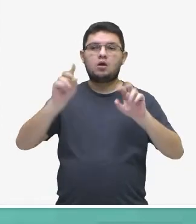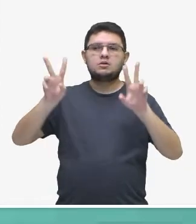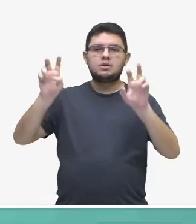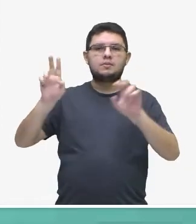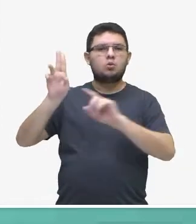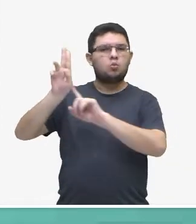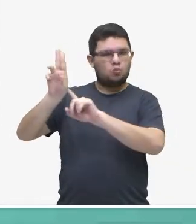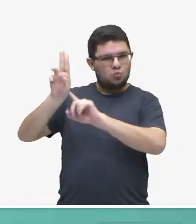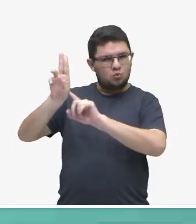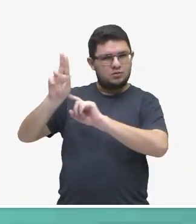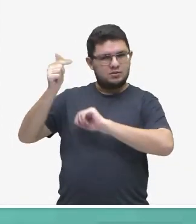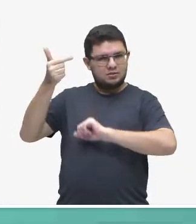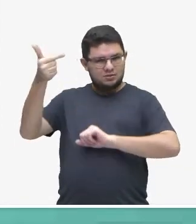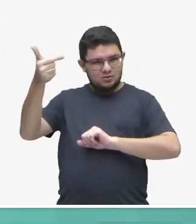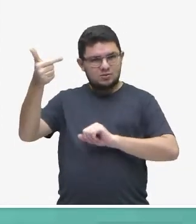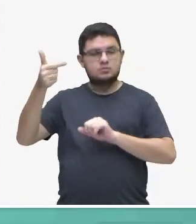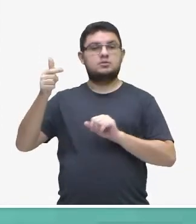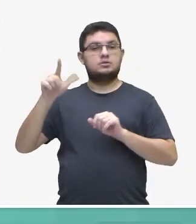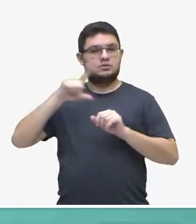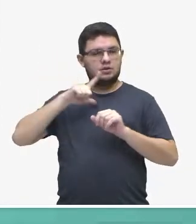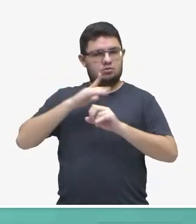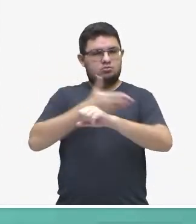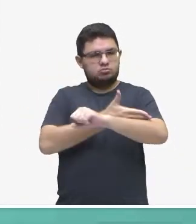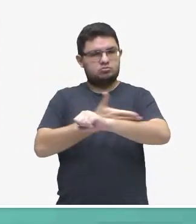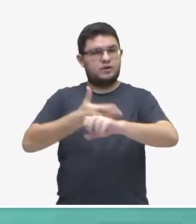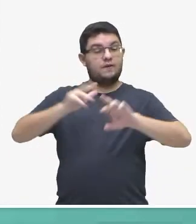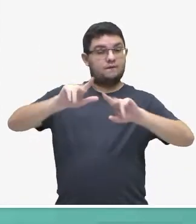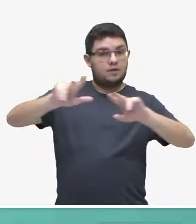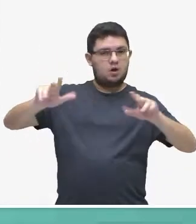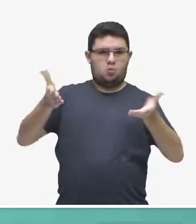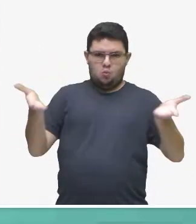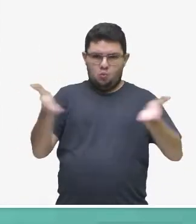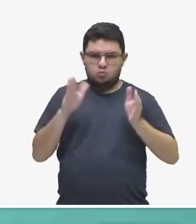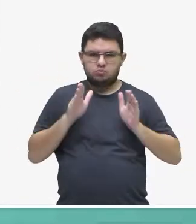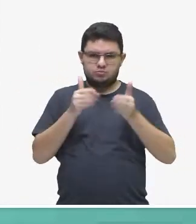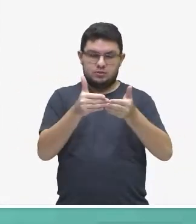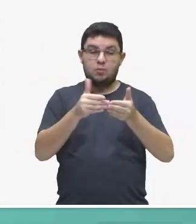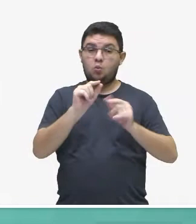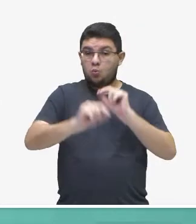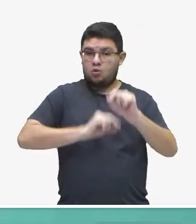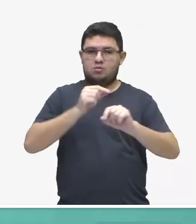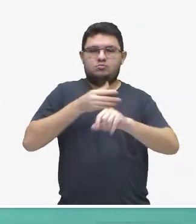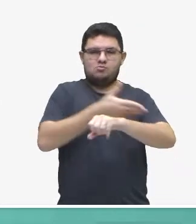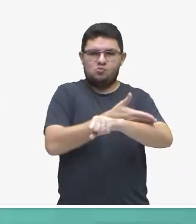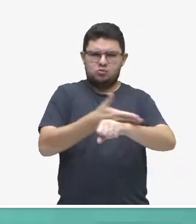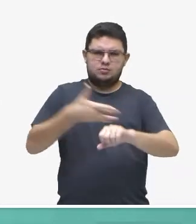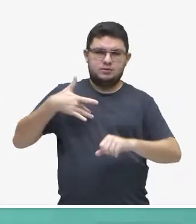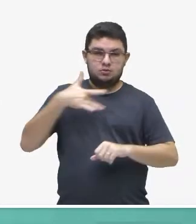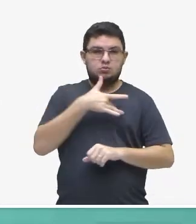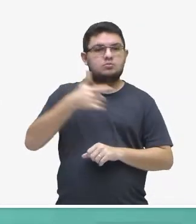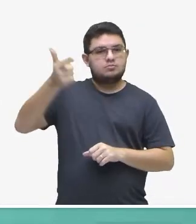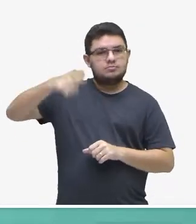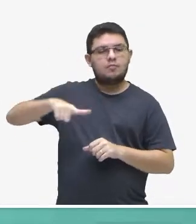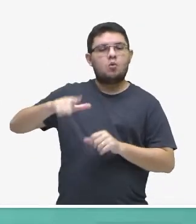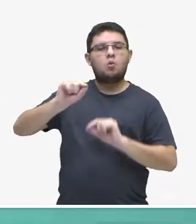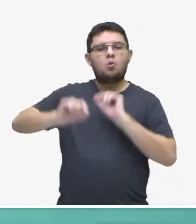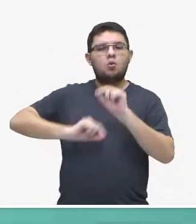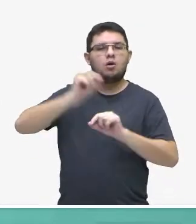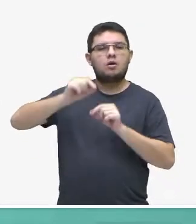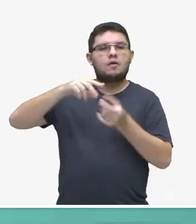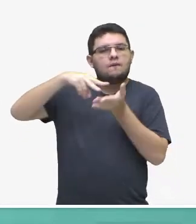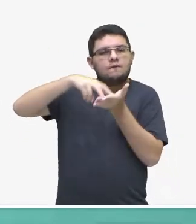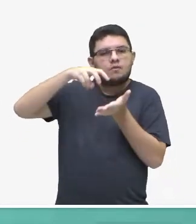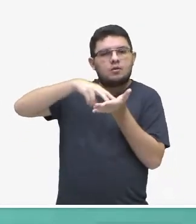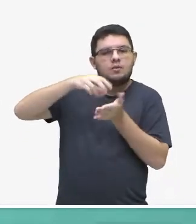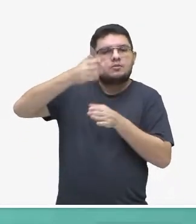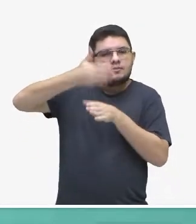falando muito sobre rotina e todos os assuntos relacionados a ela, tá certo? Vamos praticar esse vocabulário agora na nossa TV